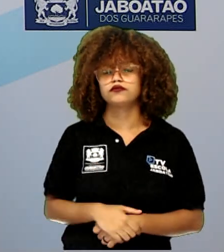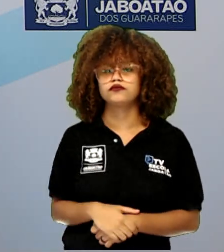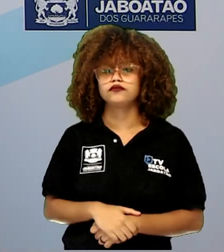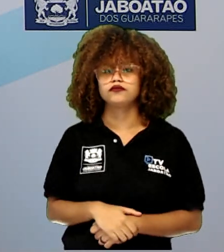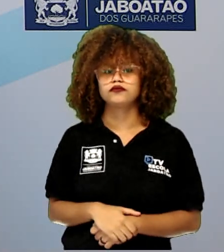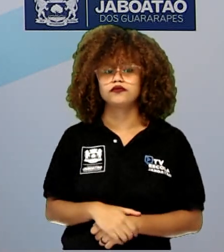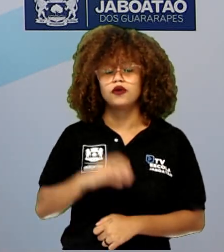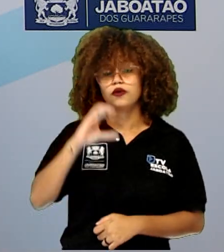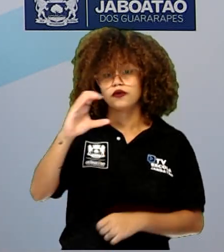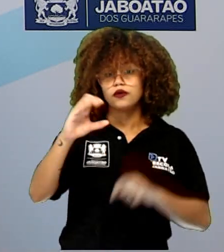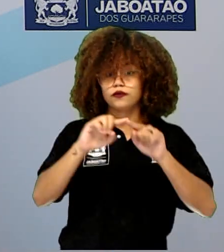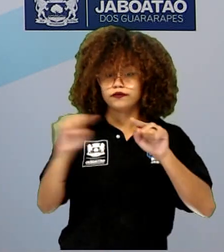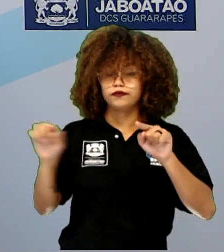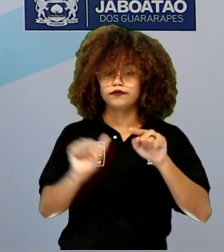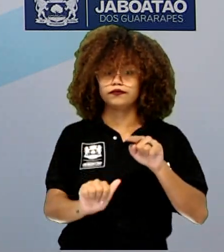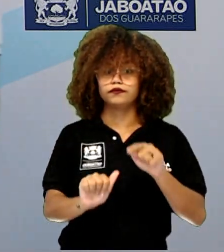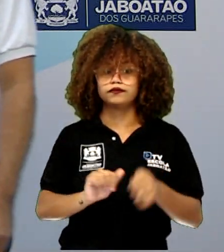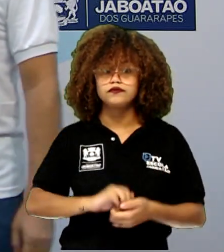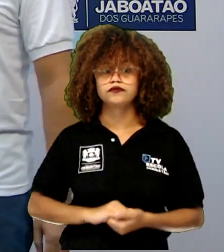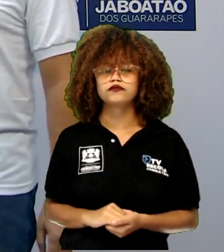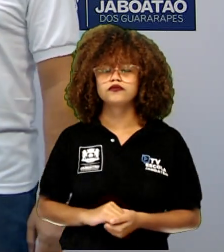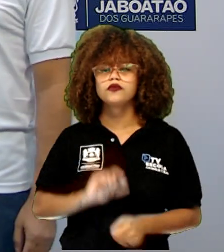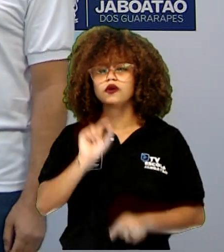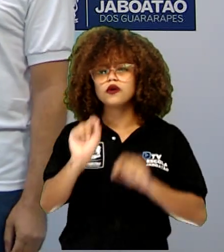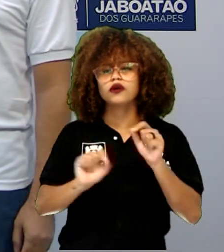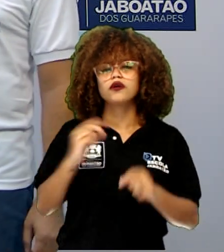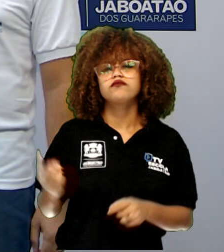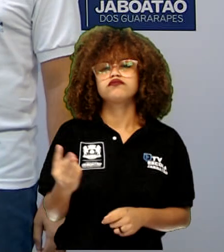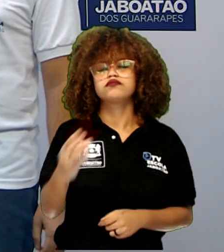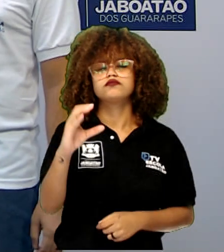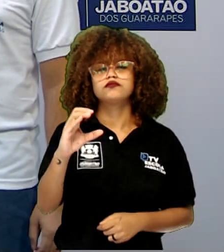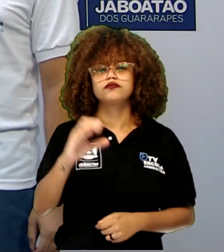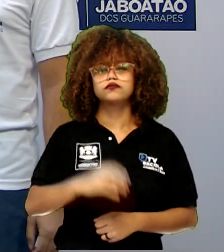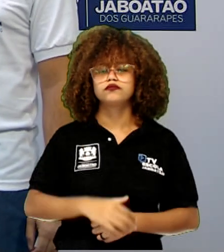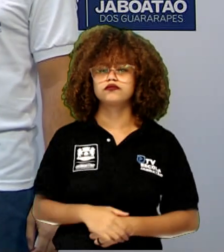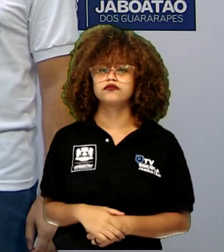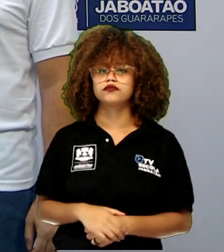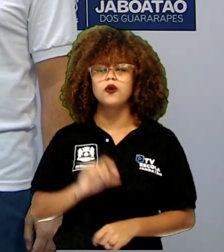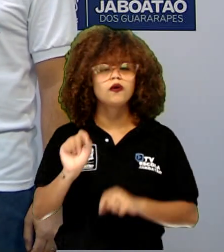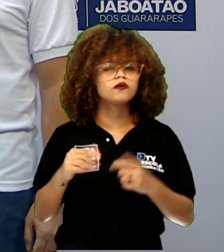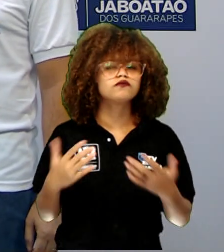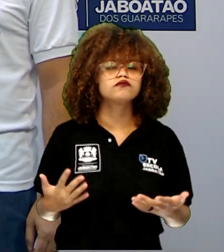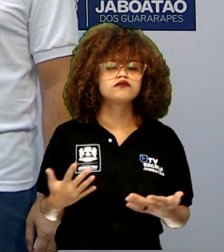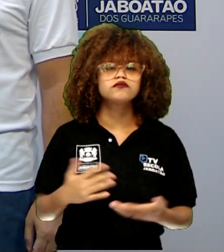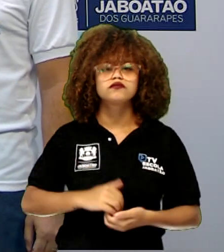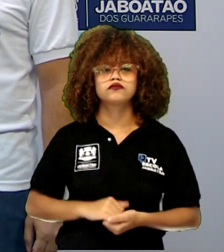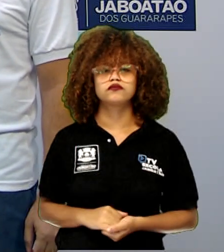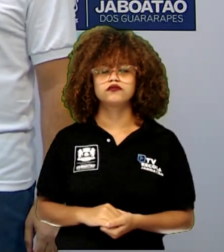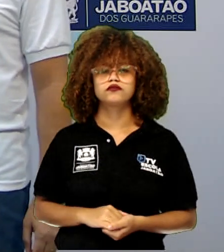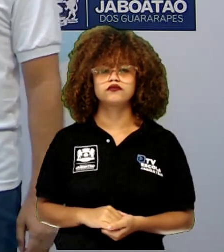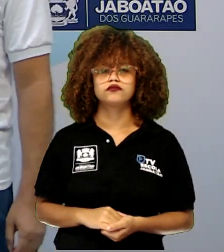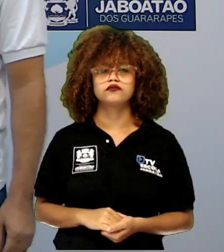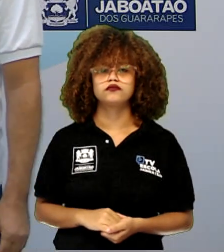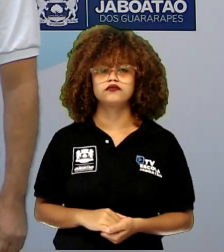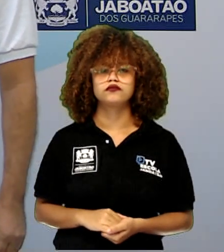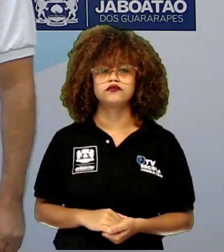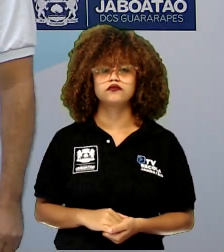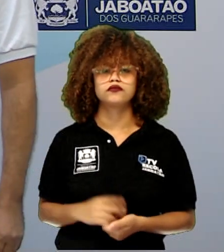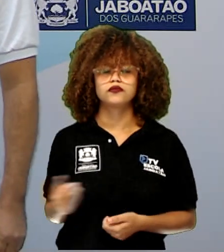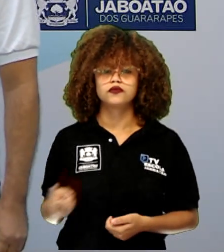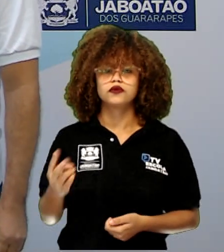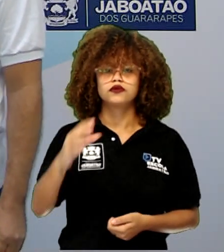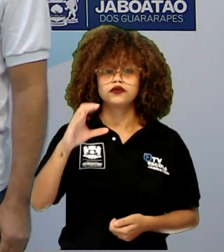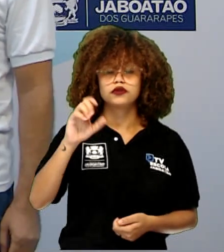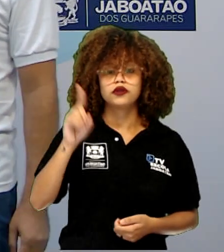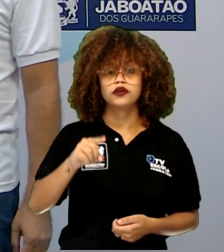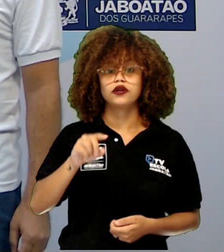cê sobre ar e quem é o valor de C quem é o valor de ser nessa equação do segundo grau o valor de c